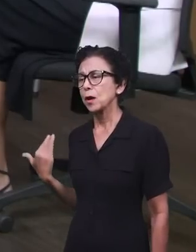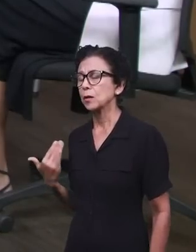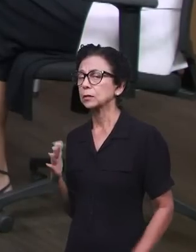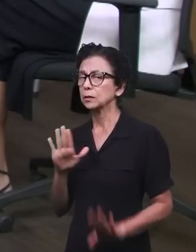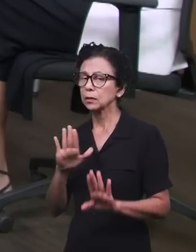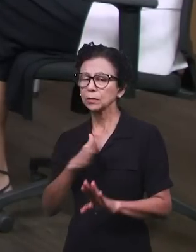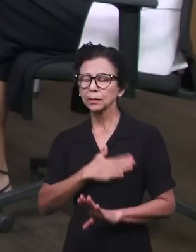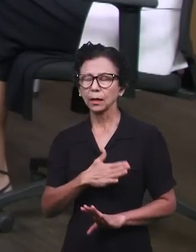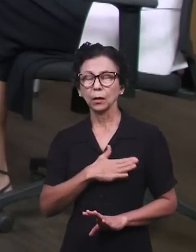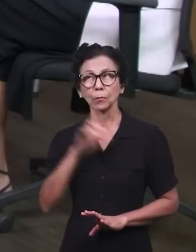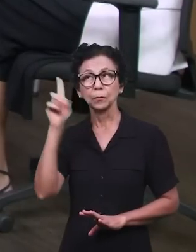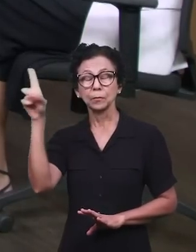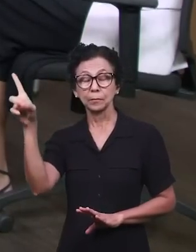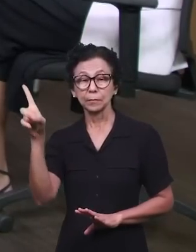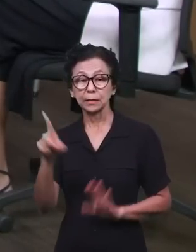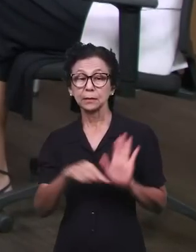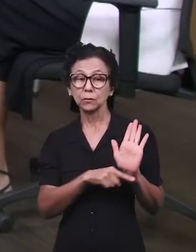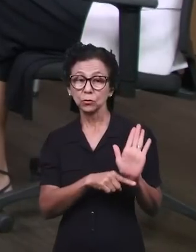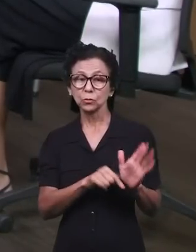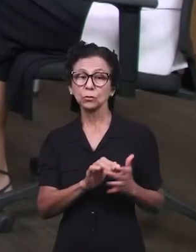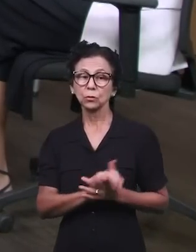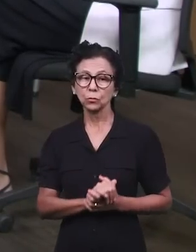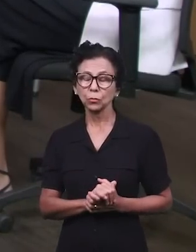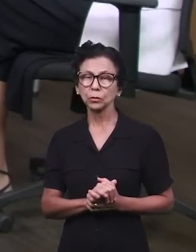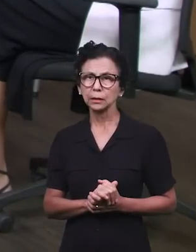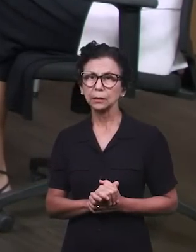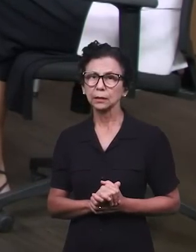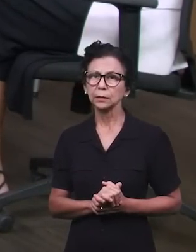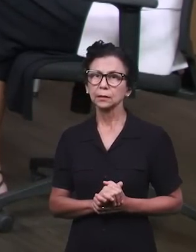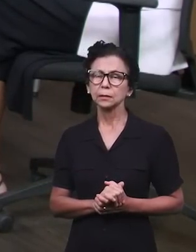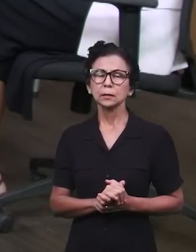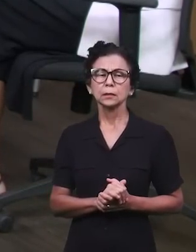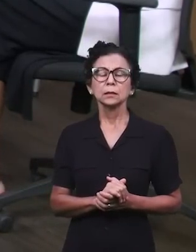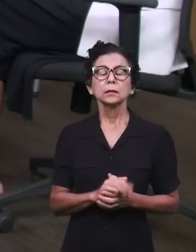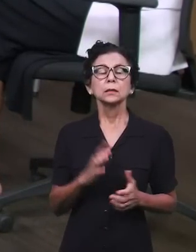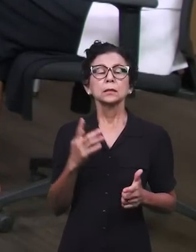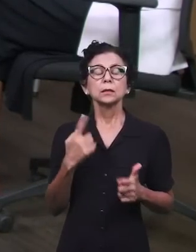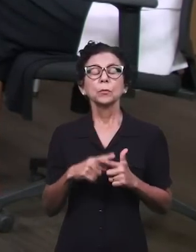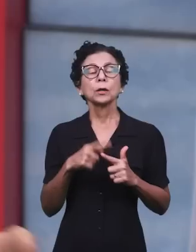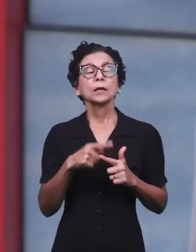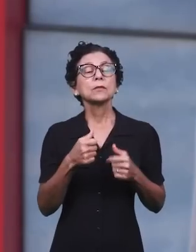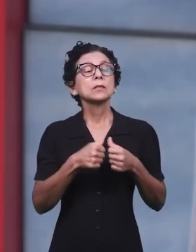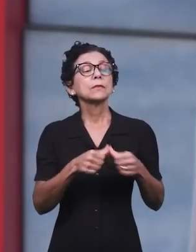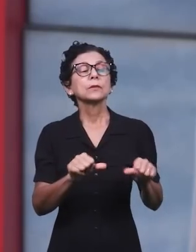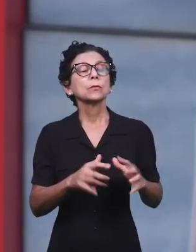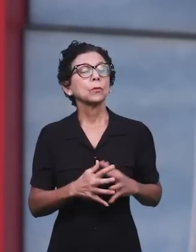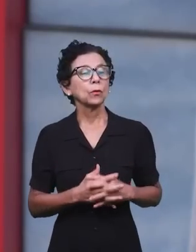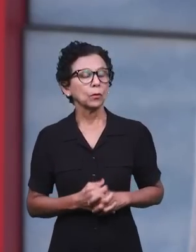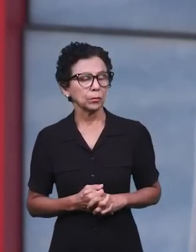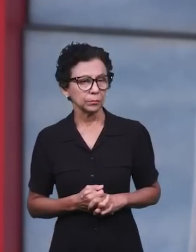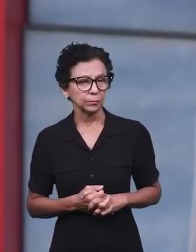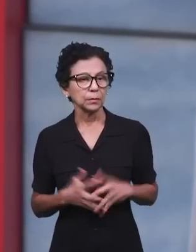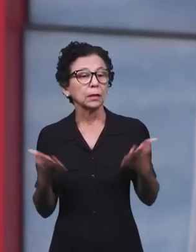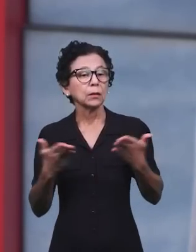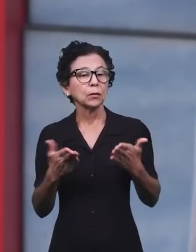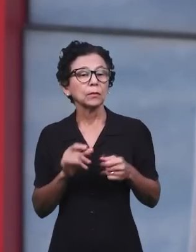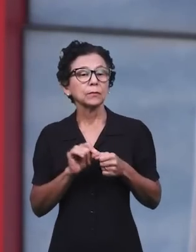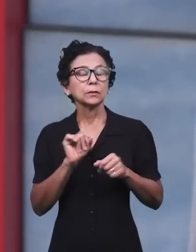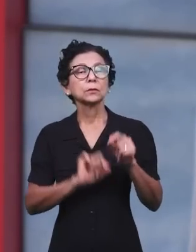sua vida. Por que você não foi levado junto? Por que você sobrou? Do que sobrou de você, o que você vai